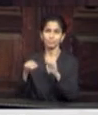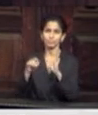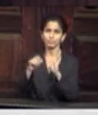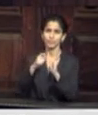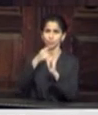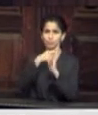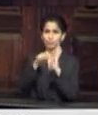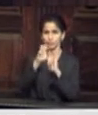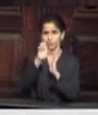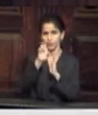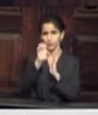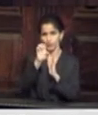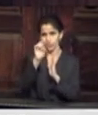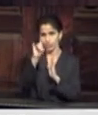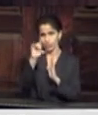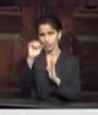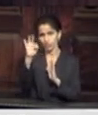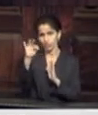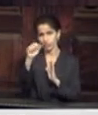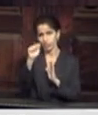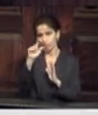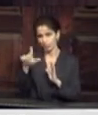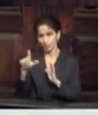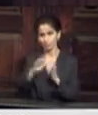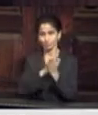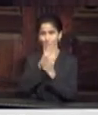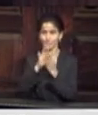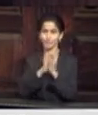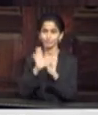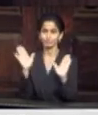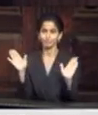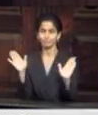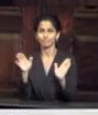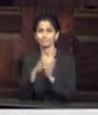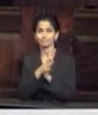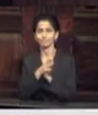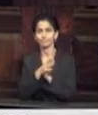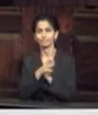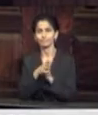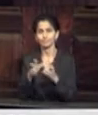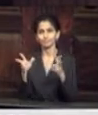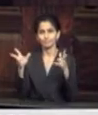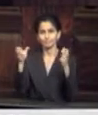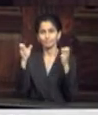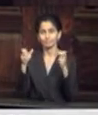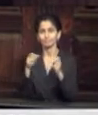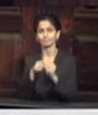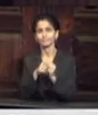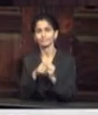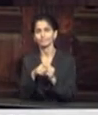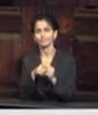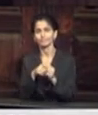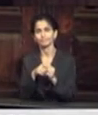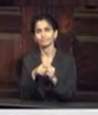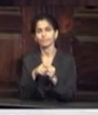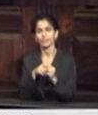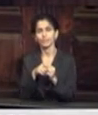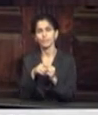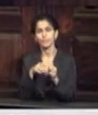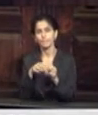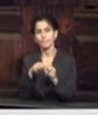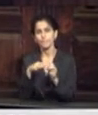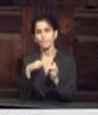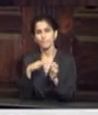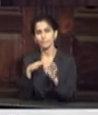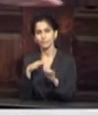alunos para o ano de 2017. Mas eu queria, no tempo que ainda me resta, introduzir um tema Eu sei que talvez não possa desenvolvê-lo todo hoje, mas